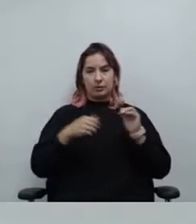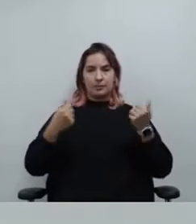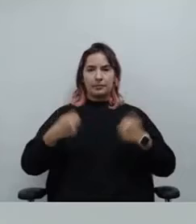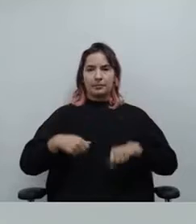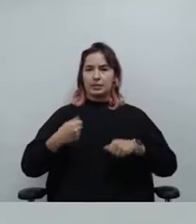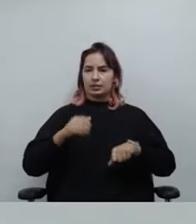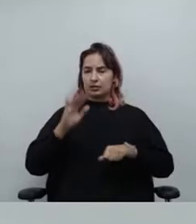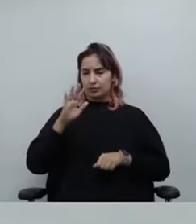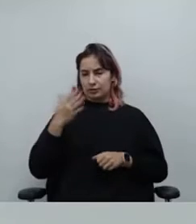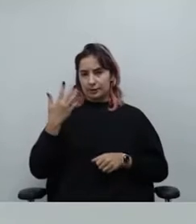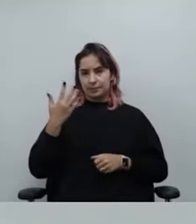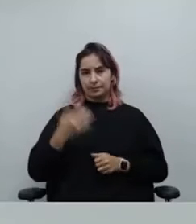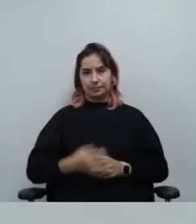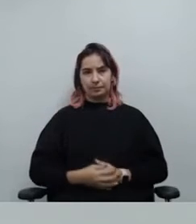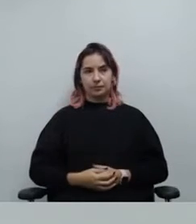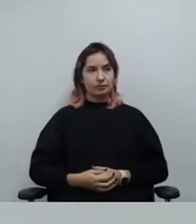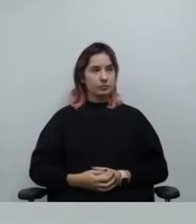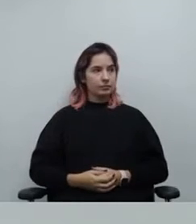ser efetivado.